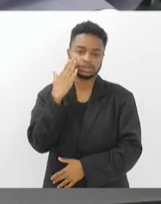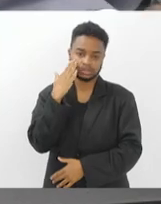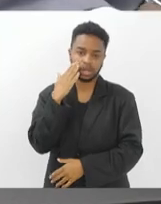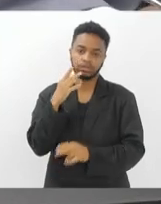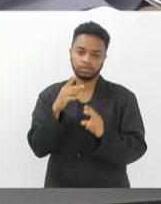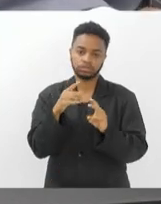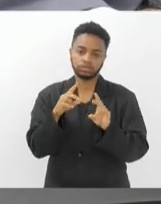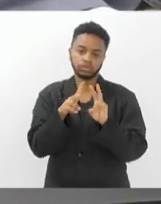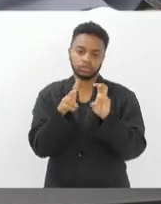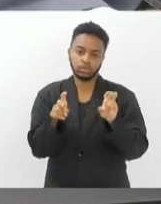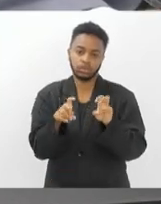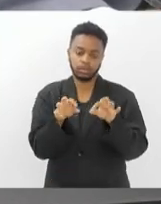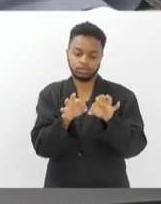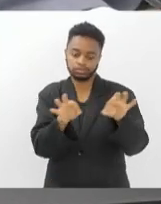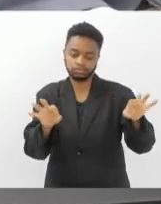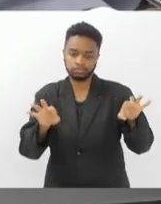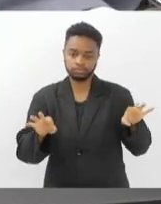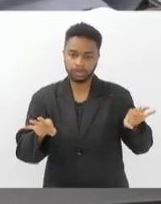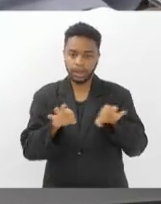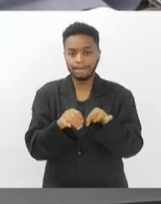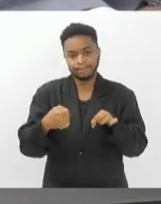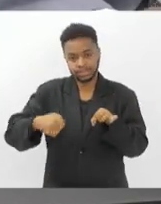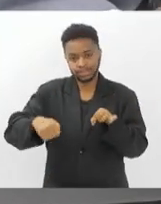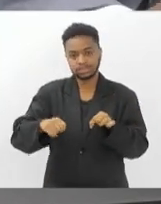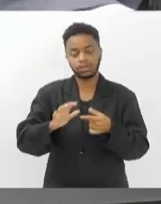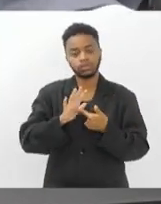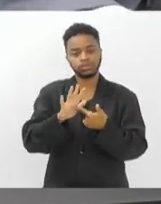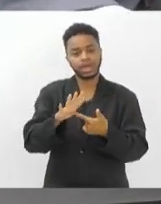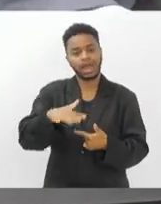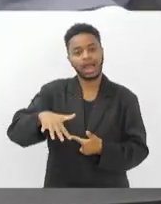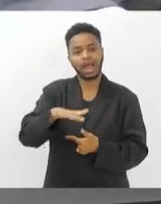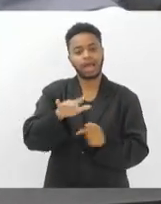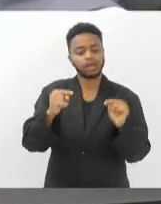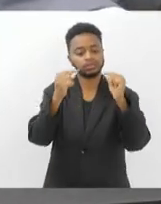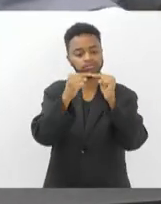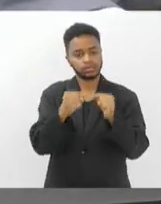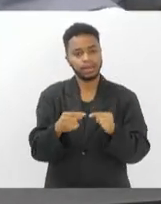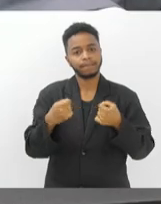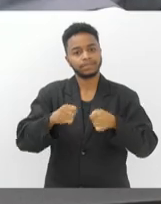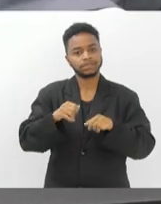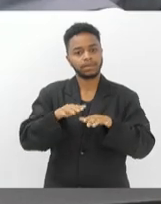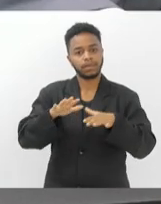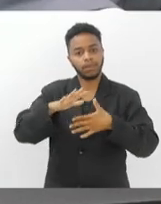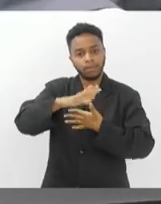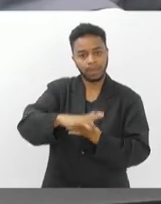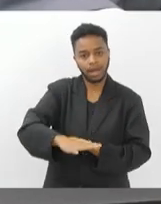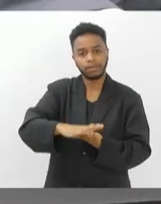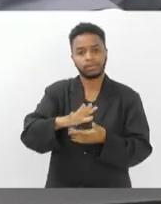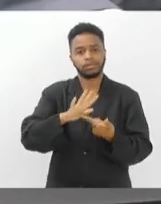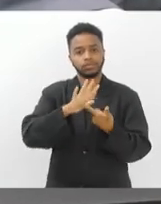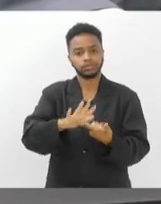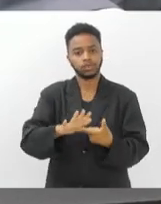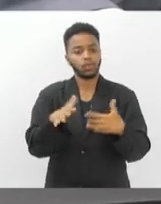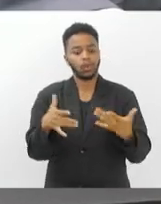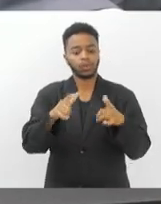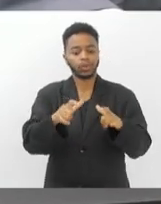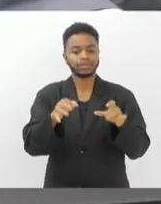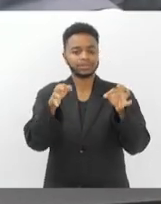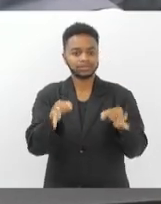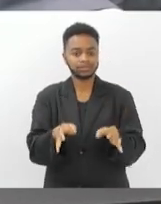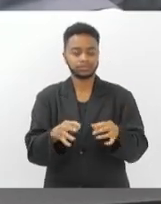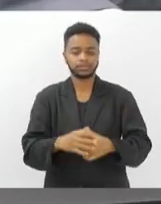criei vários parques, sempre vejo antes com INEA, para ter o mapinha georreferenciado, etc. No